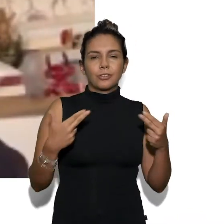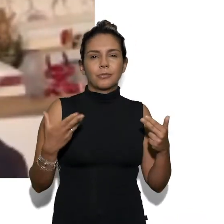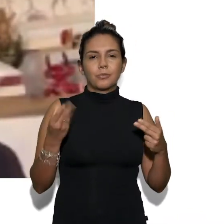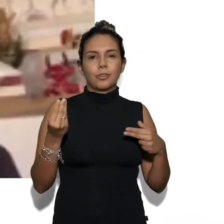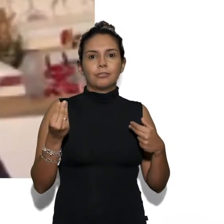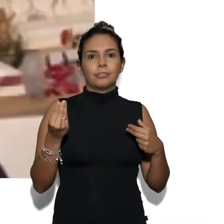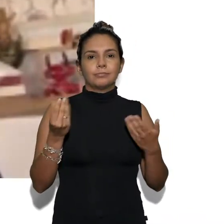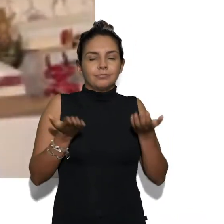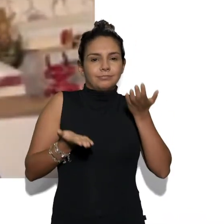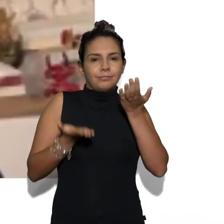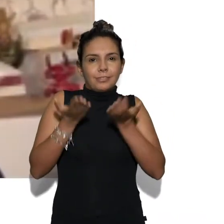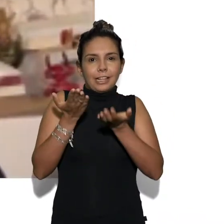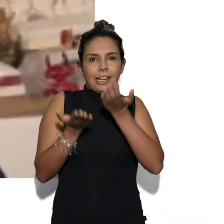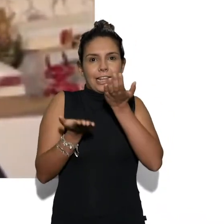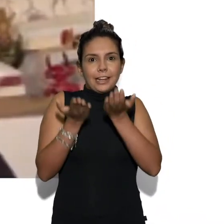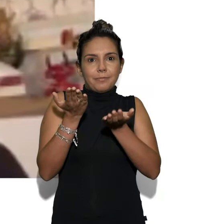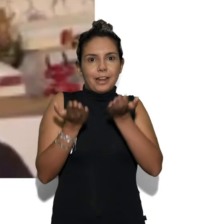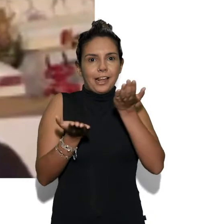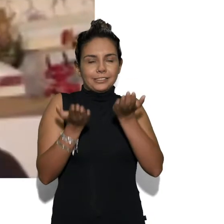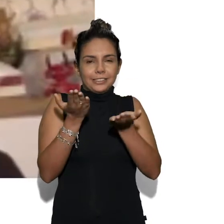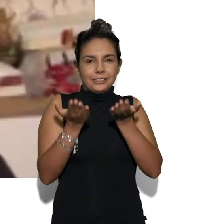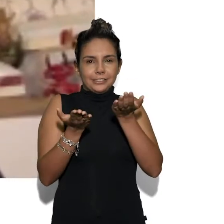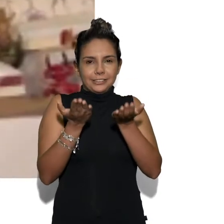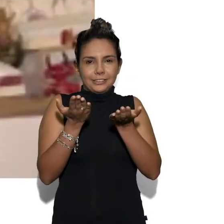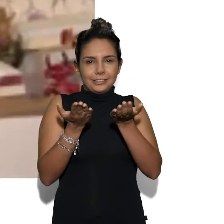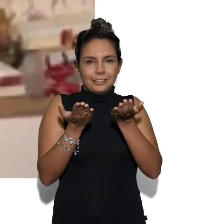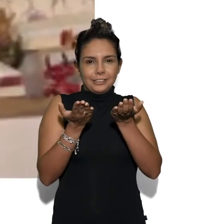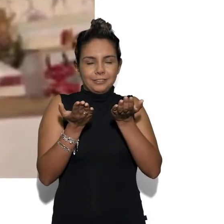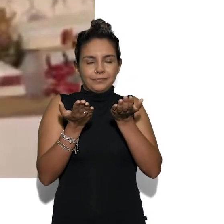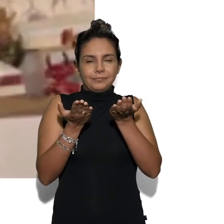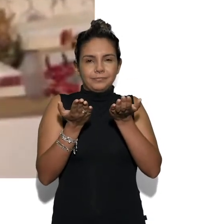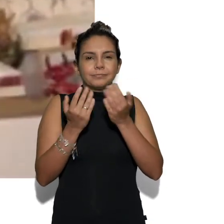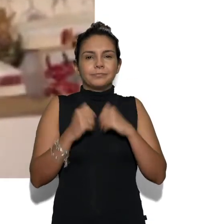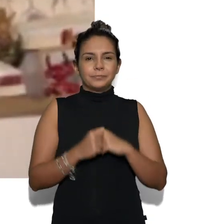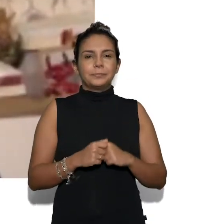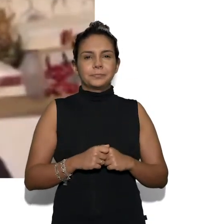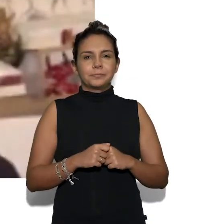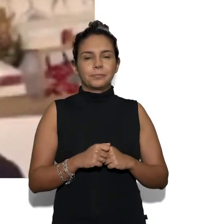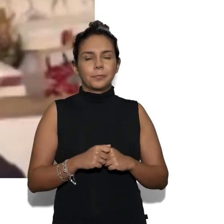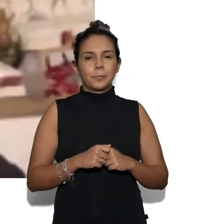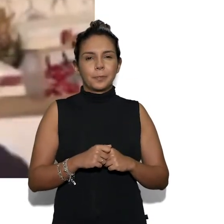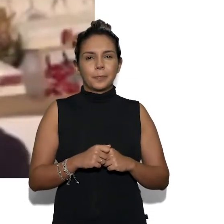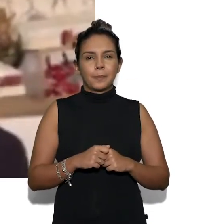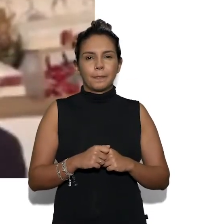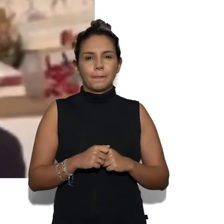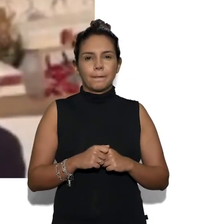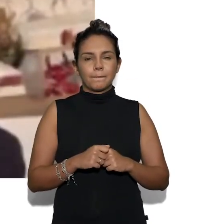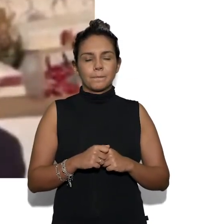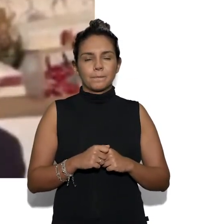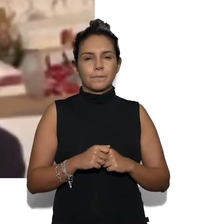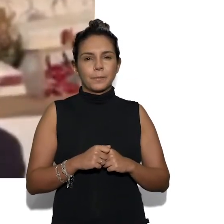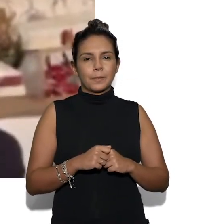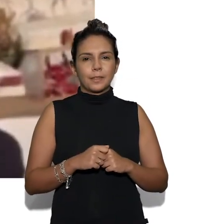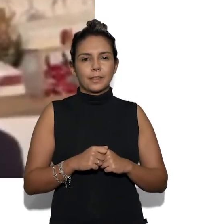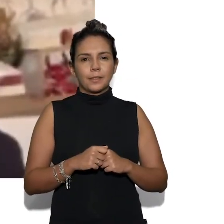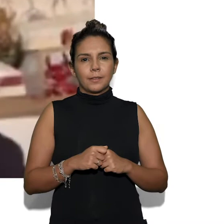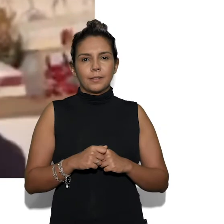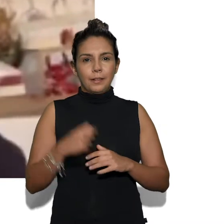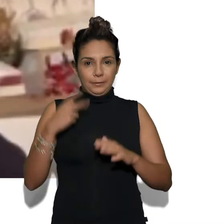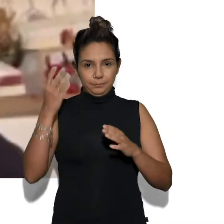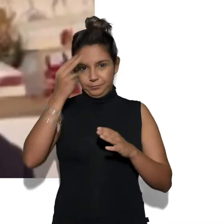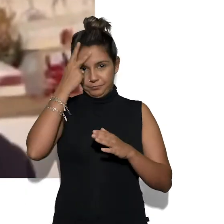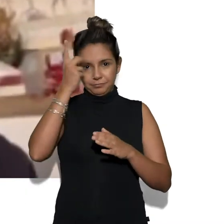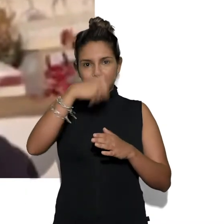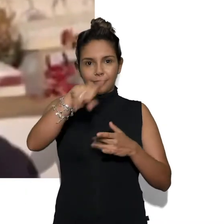mais equilibrada e muito menos ávida, não é? Tá, muita gente aqui falando, vou falar um pouquinho